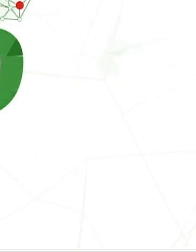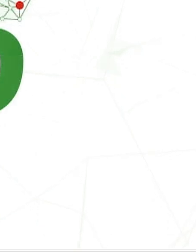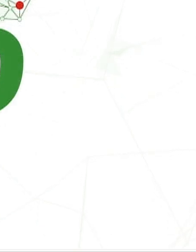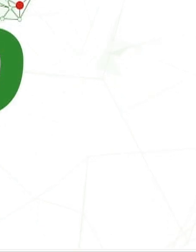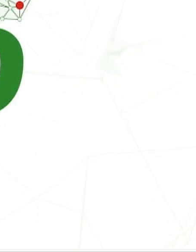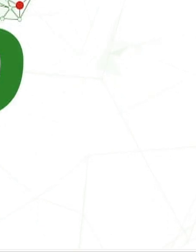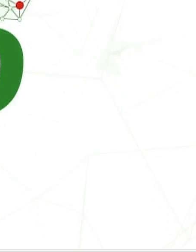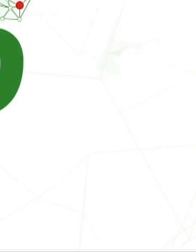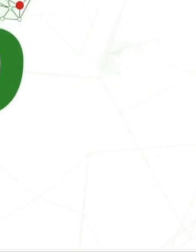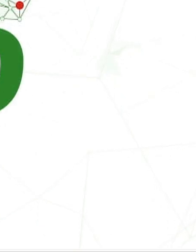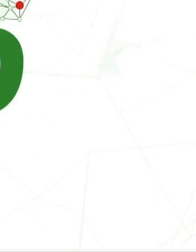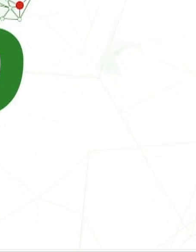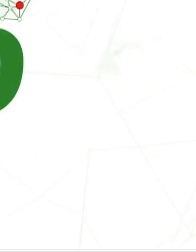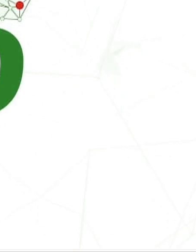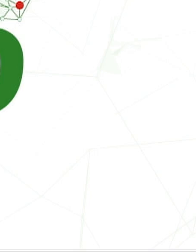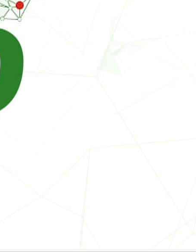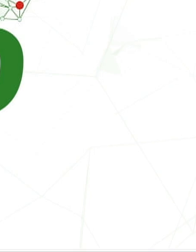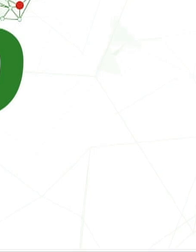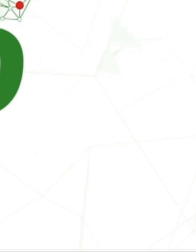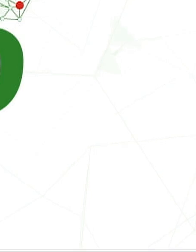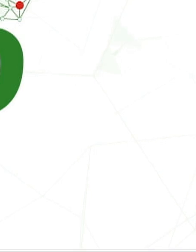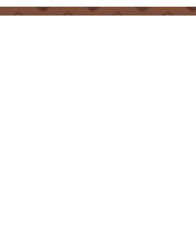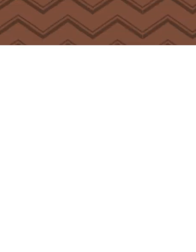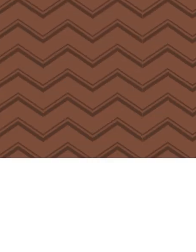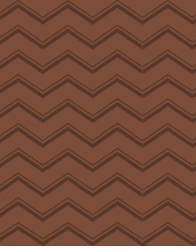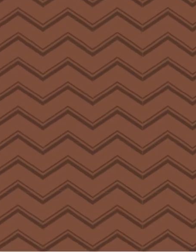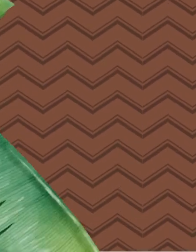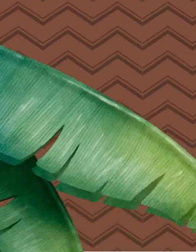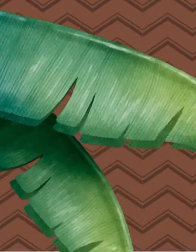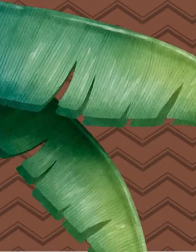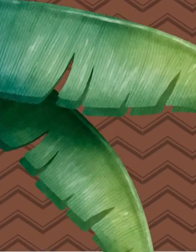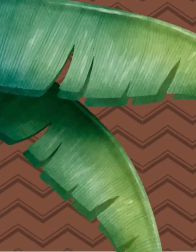Educação à distância, mudando realidades.